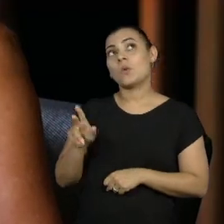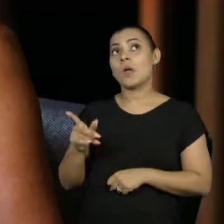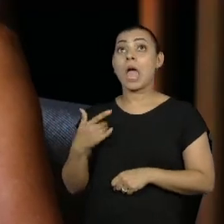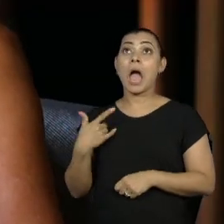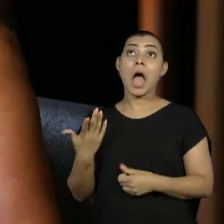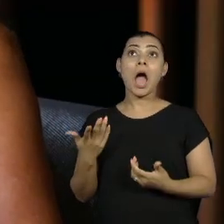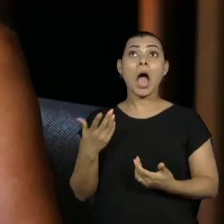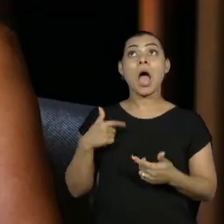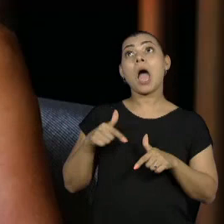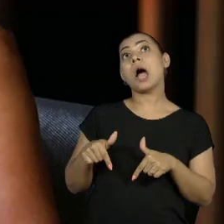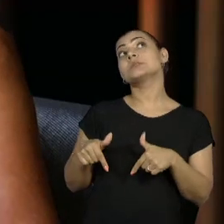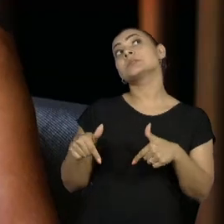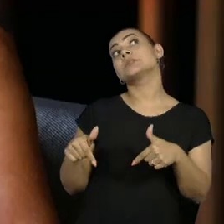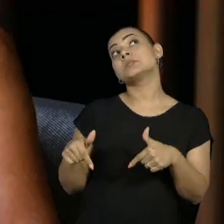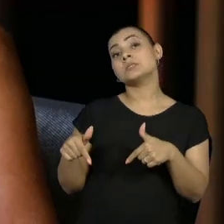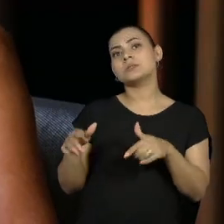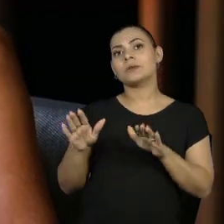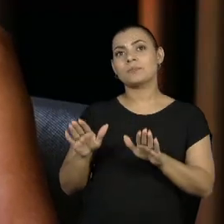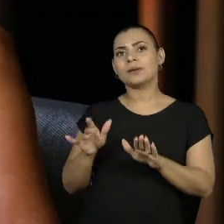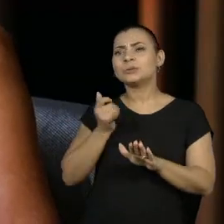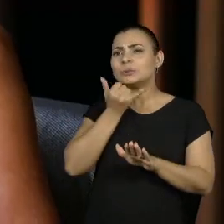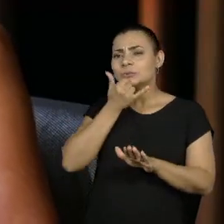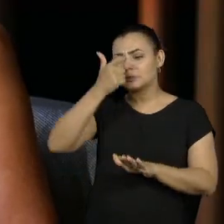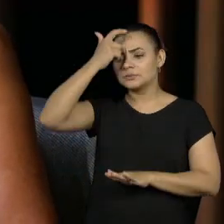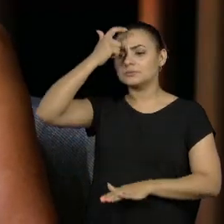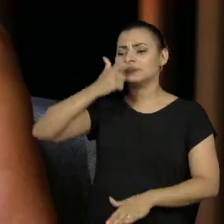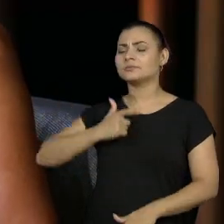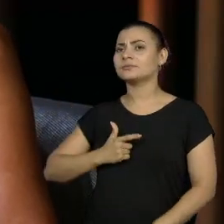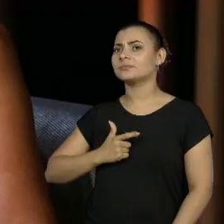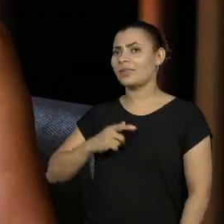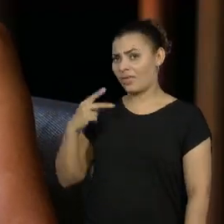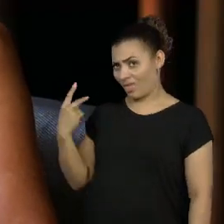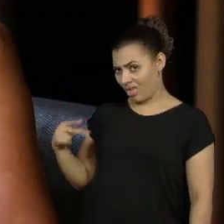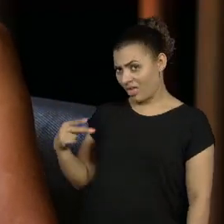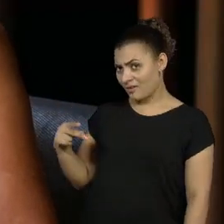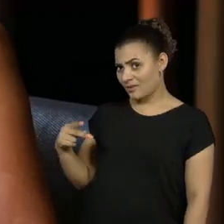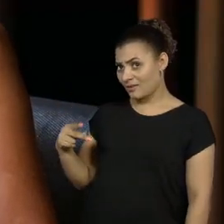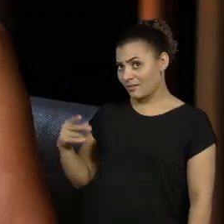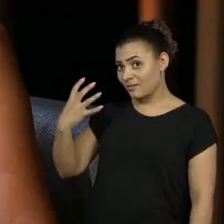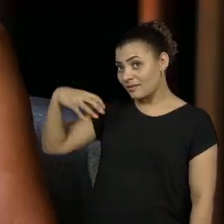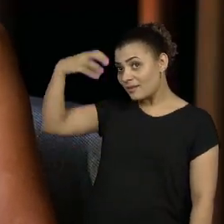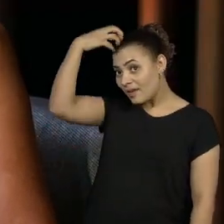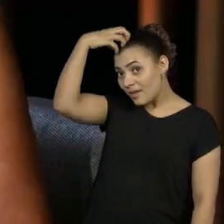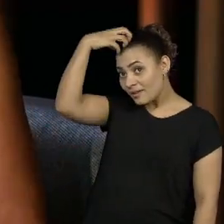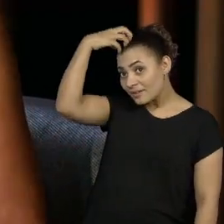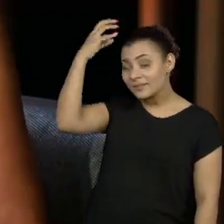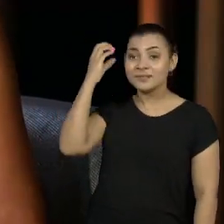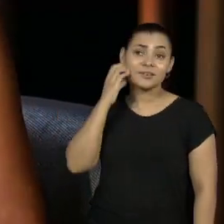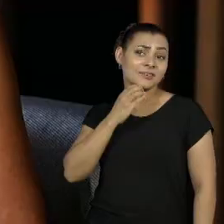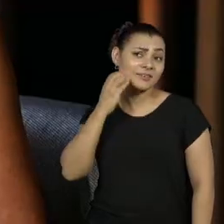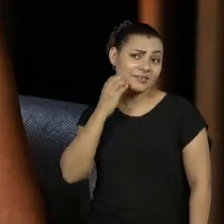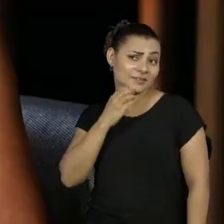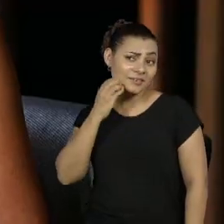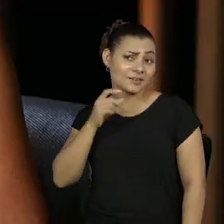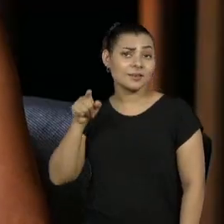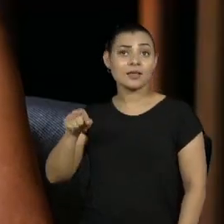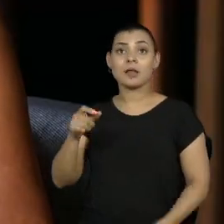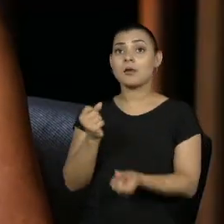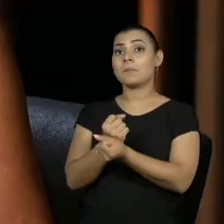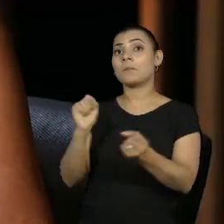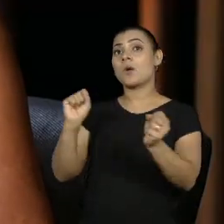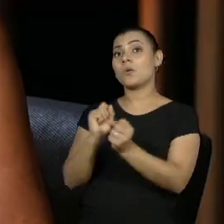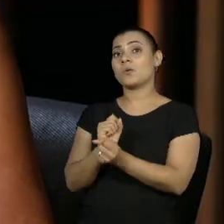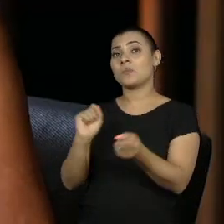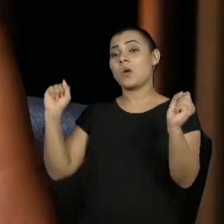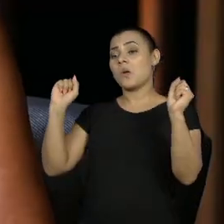se isso acontecesse Mas hoje nós sabemos que ele o seu não adianta ele dizer que aboliu a escravidão